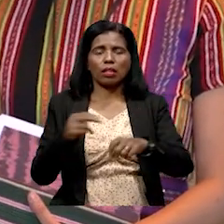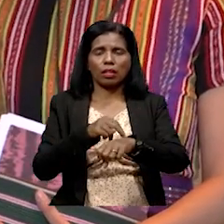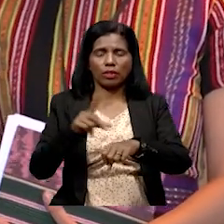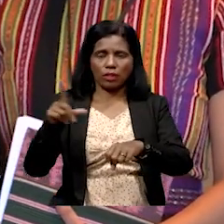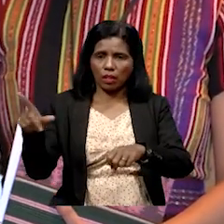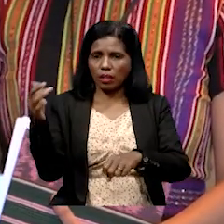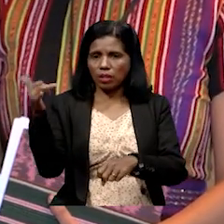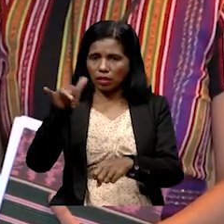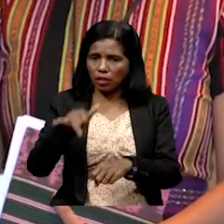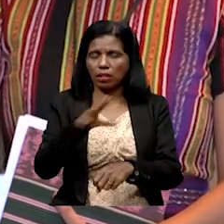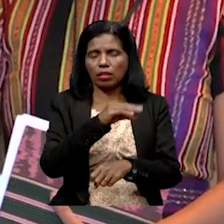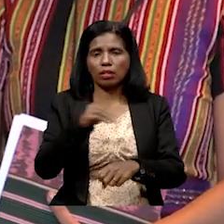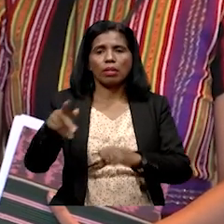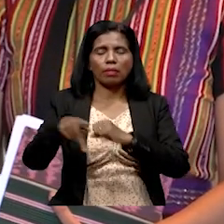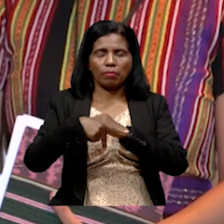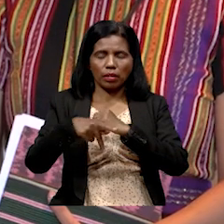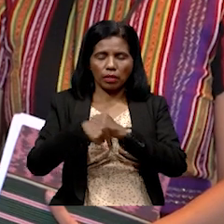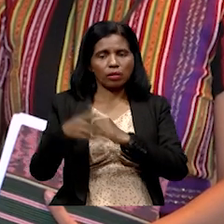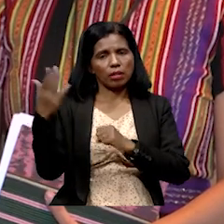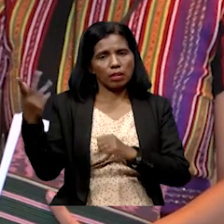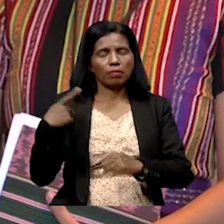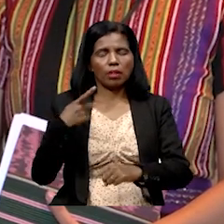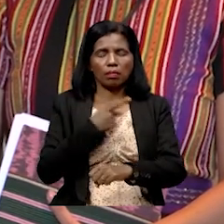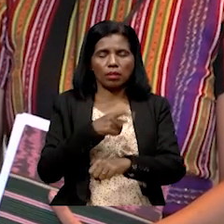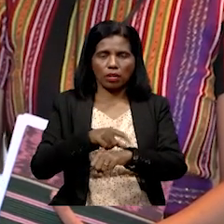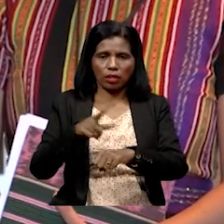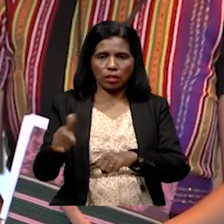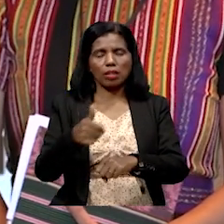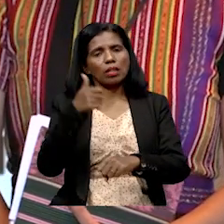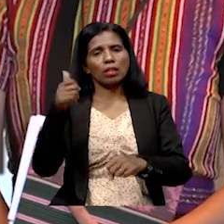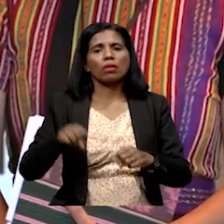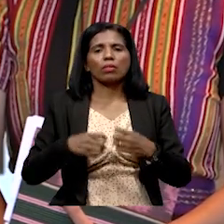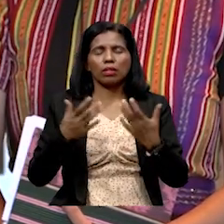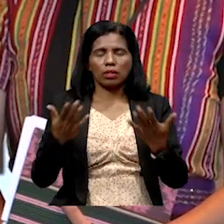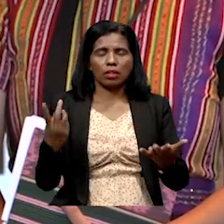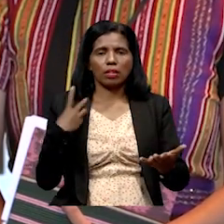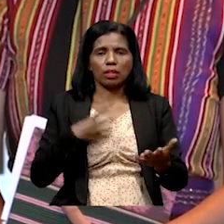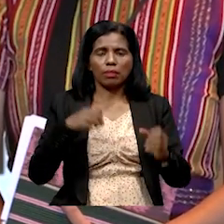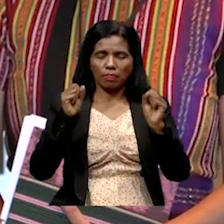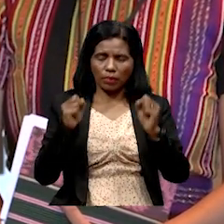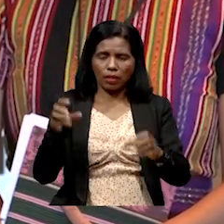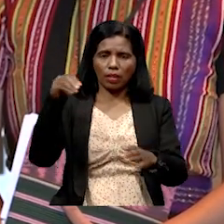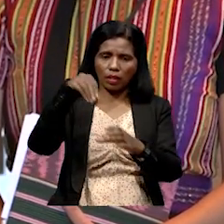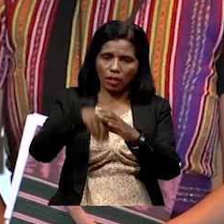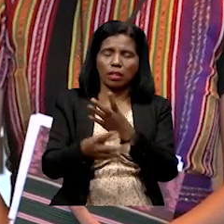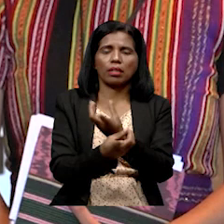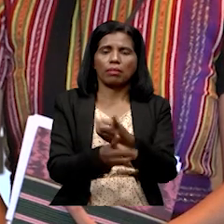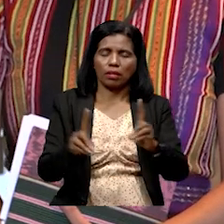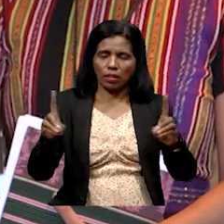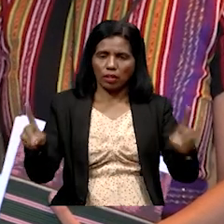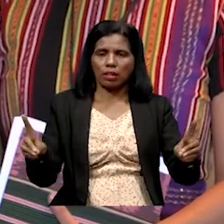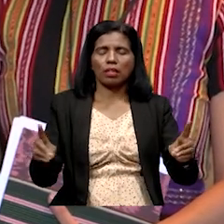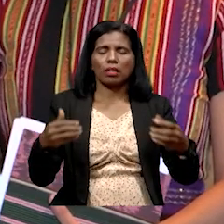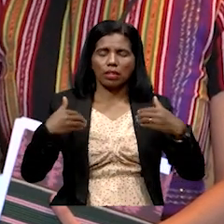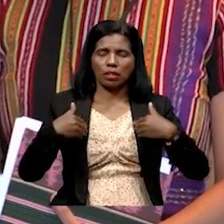ho partido sira, parlamento, iha liur para o insa ita haklean demokrasia haklian dame